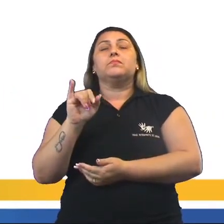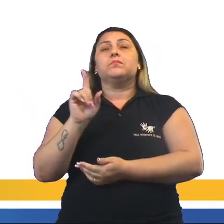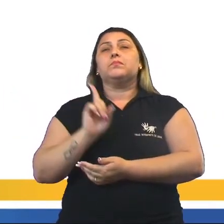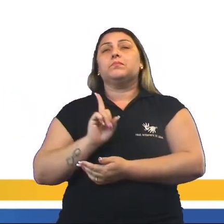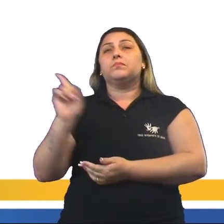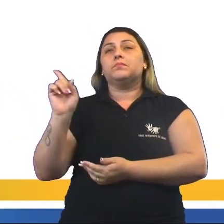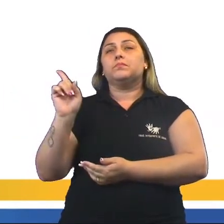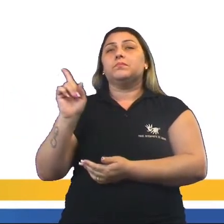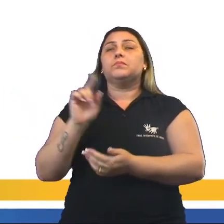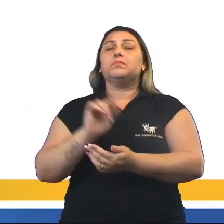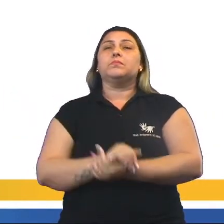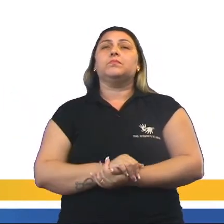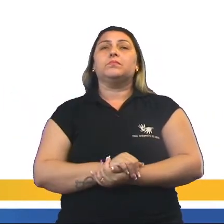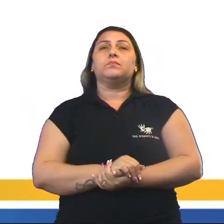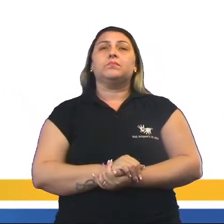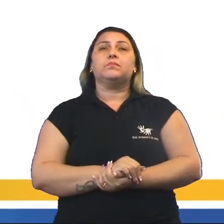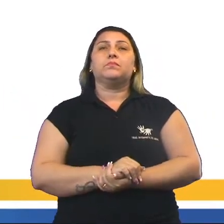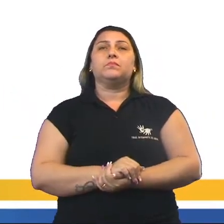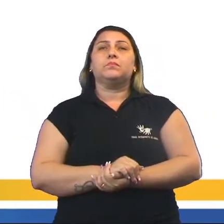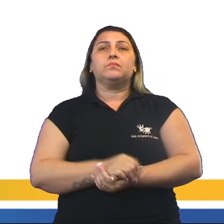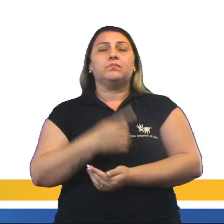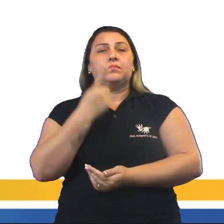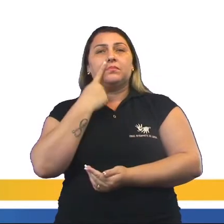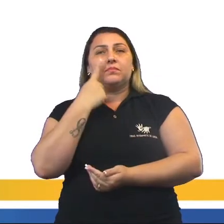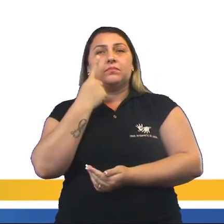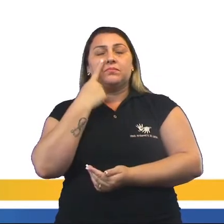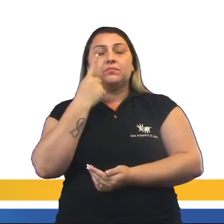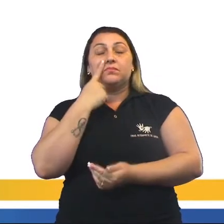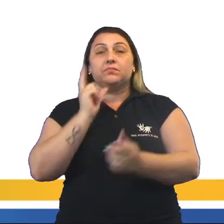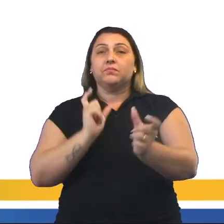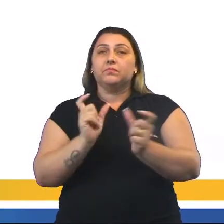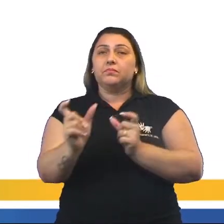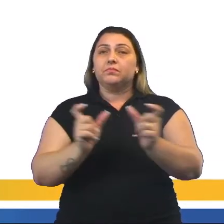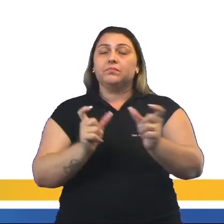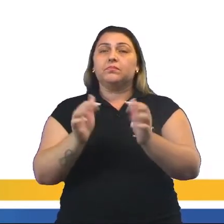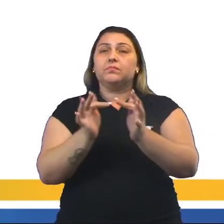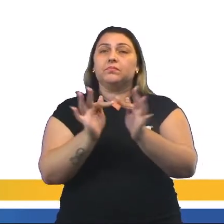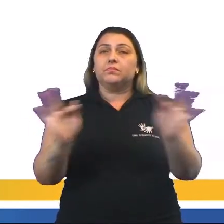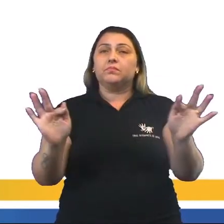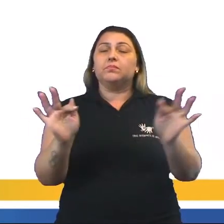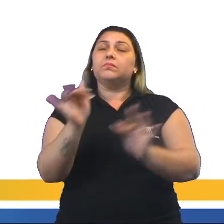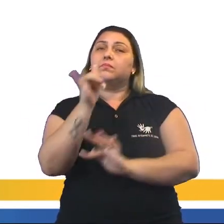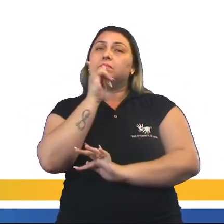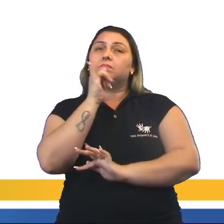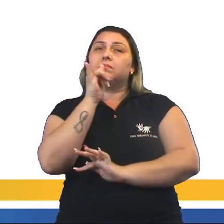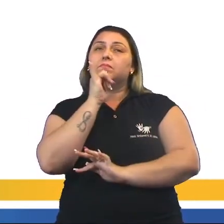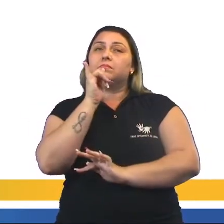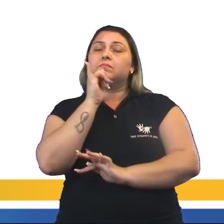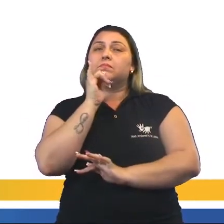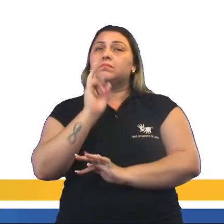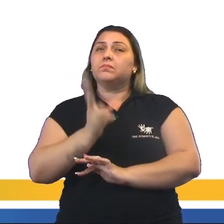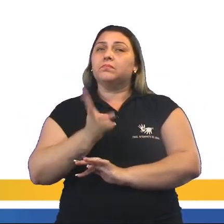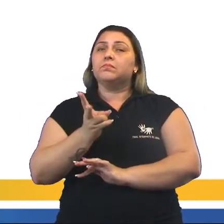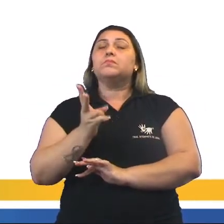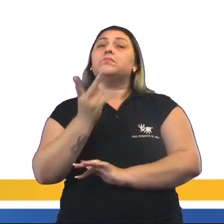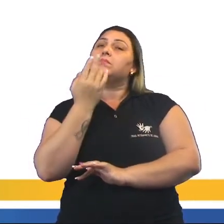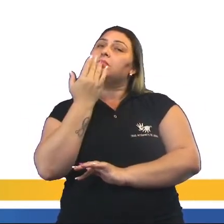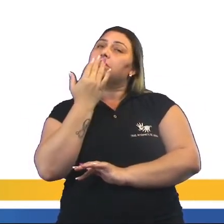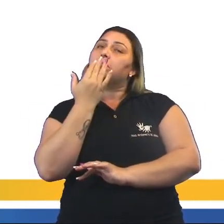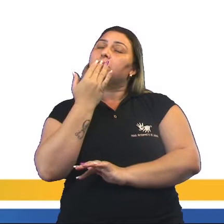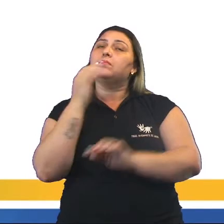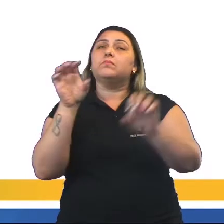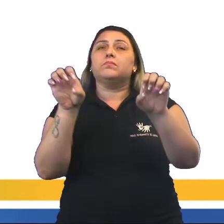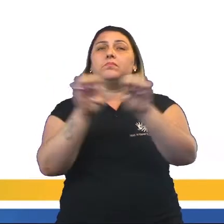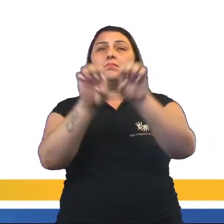am learning English. Observem que as palavras que estão nessa frase, nesse exemplo, elas estão na mesma cor aí